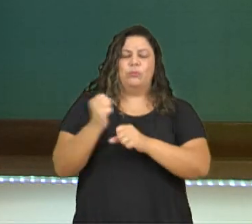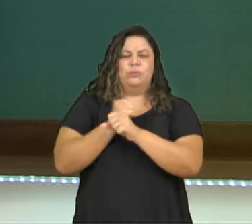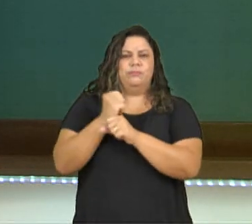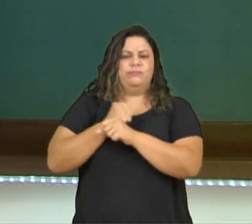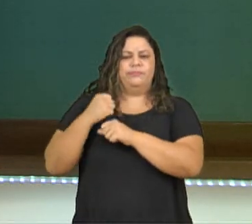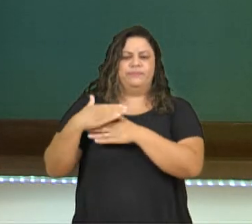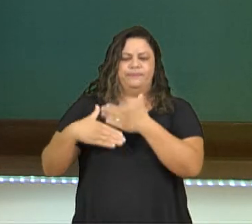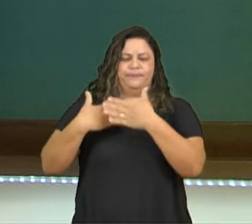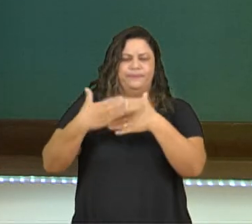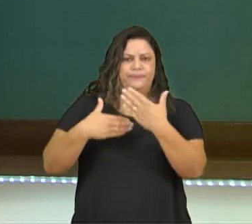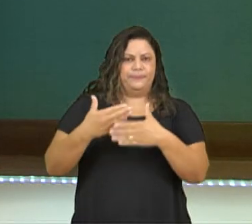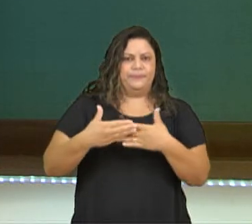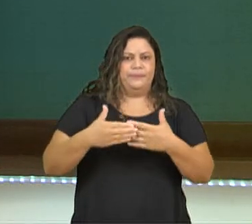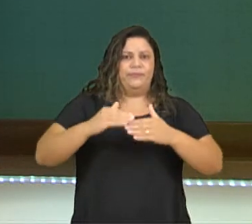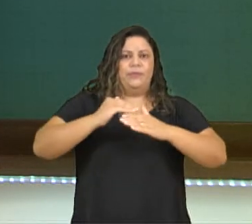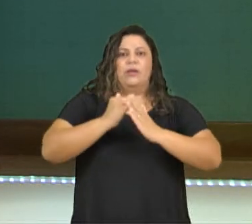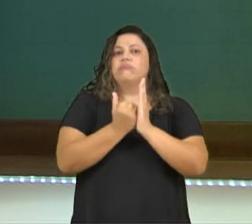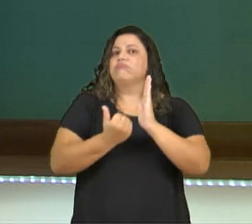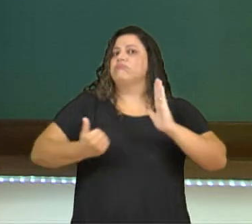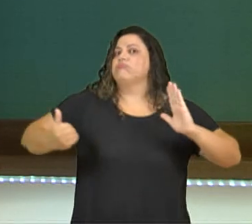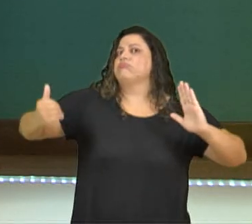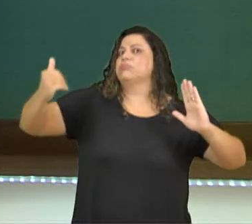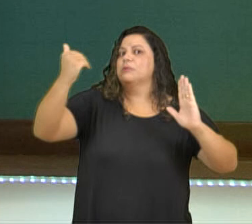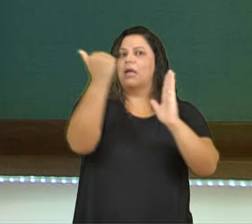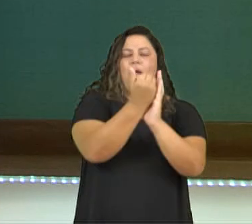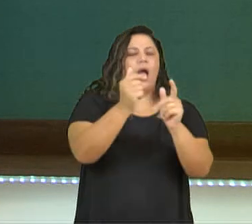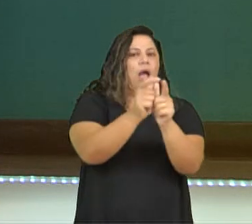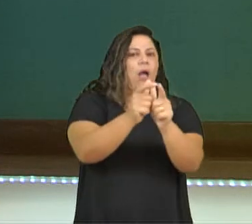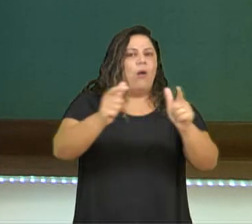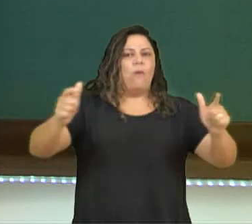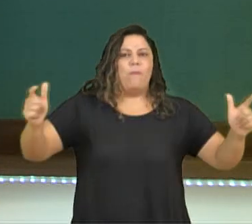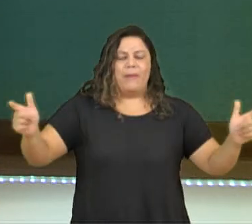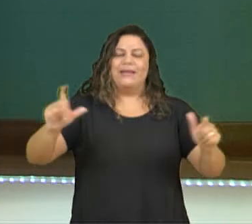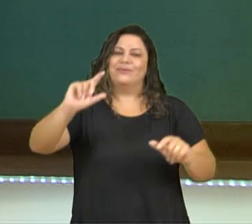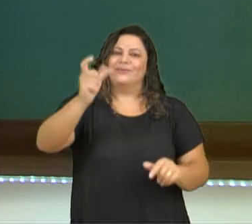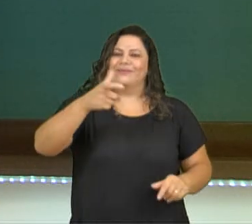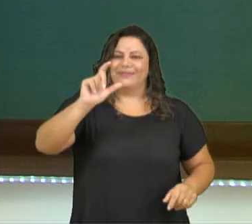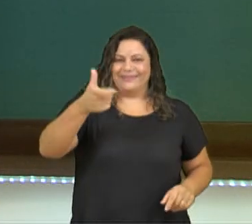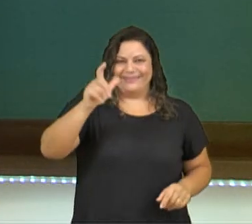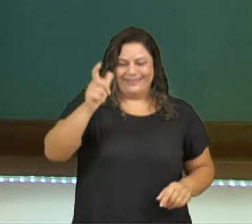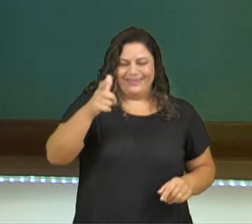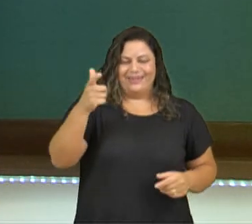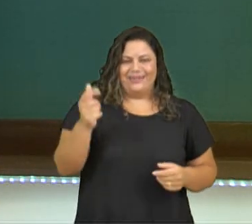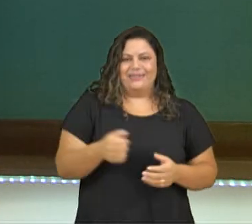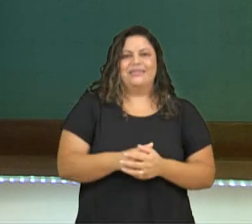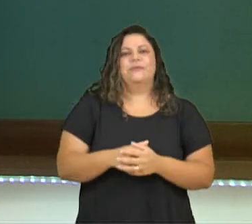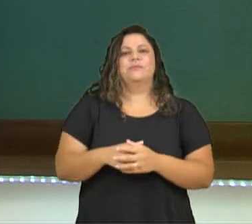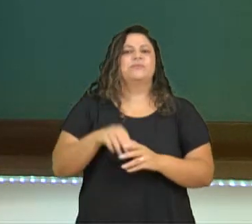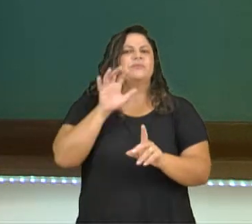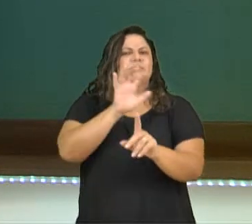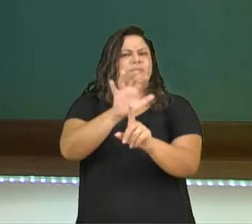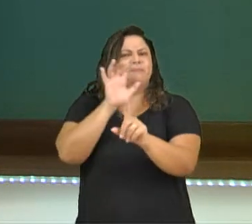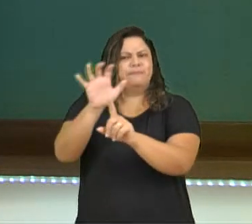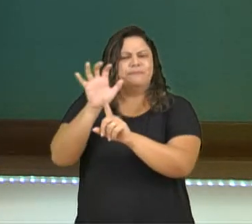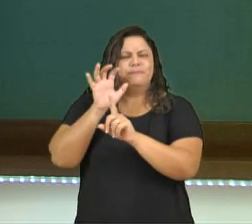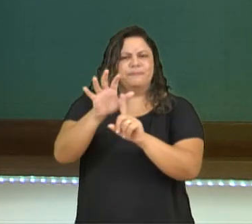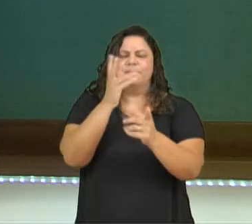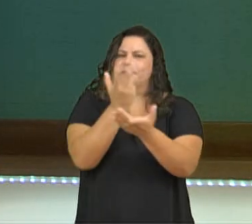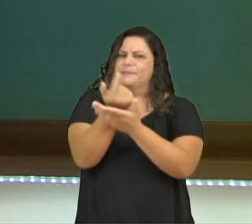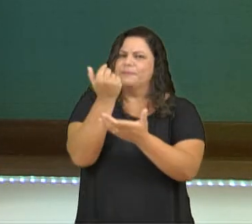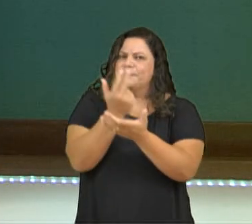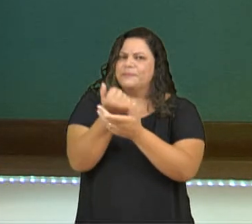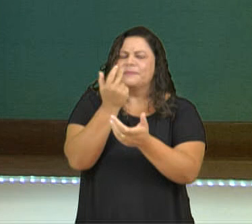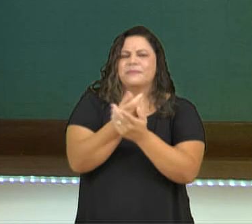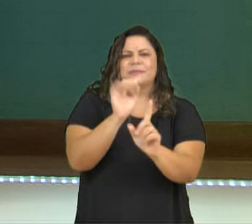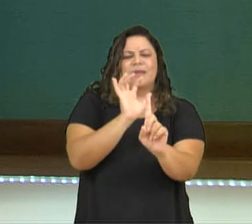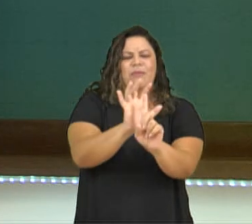principalmente por meio da utilização de cartões de crédito. Então as pessoas são incentivadas a comprar, os bancos tornam cada vez